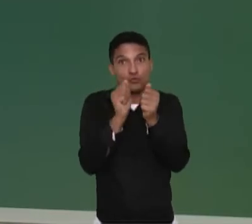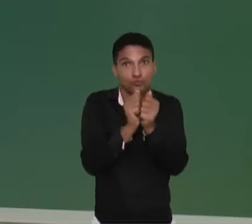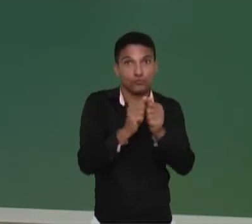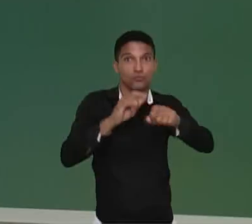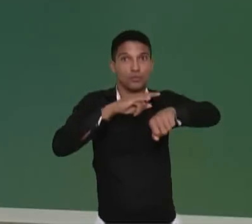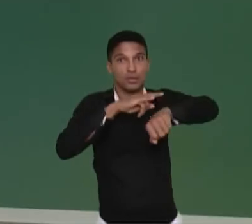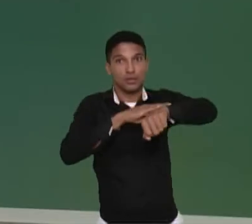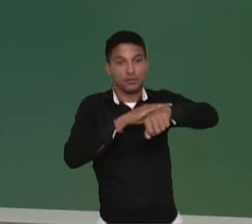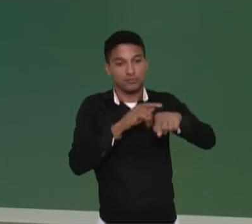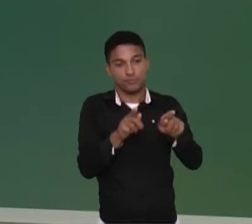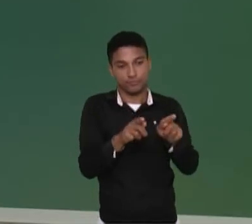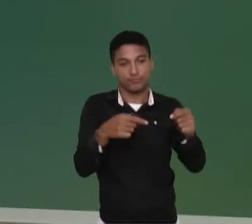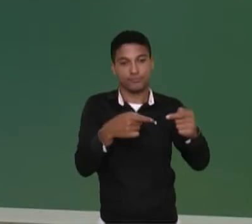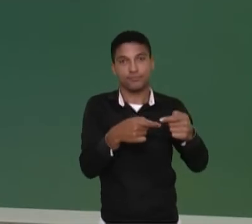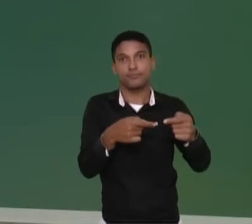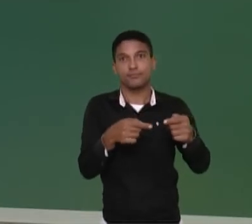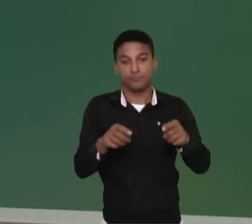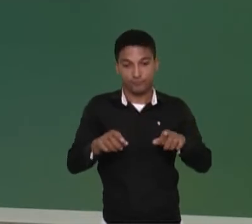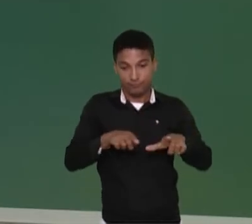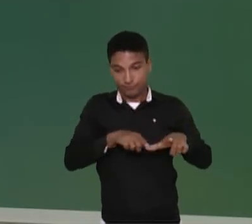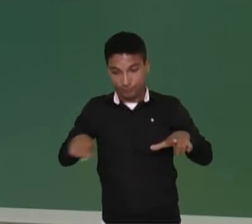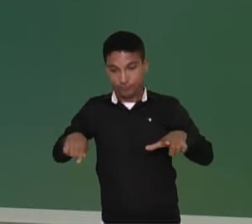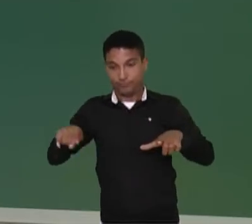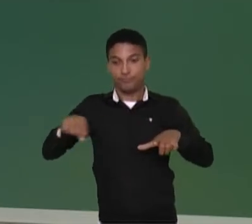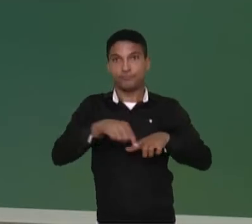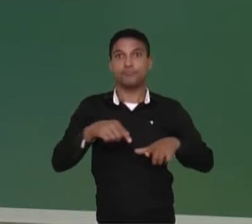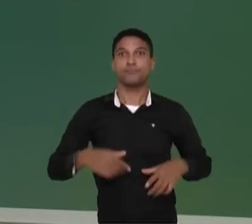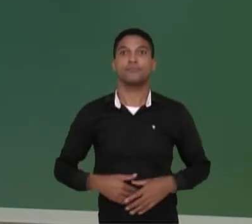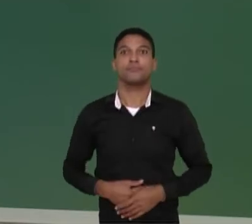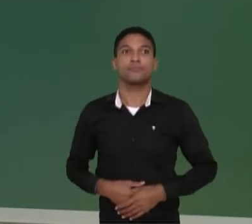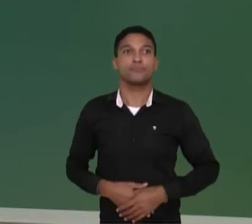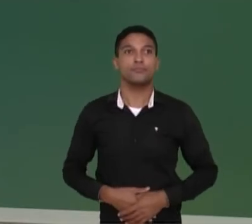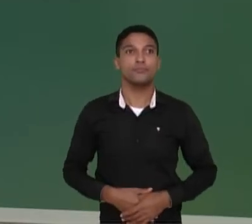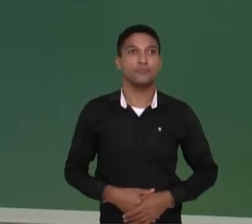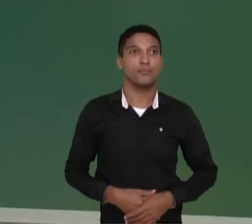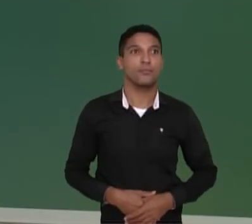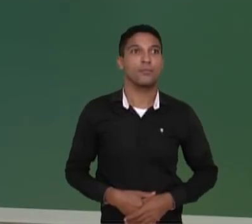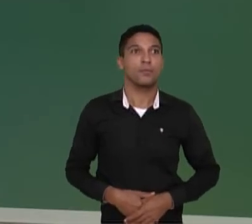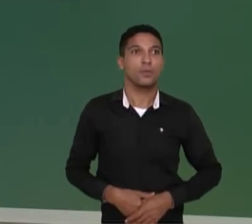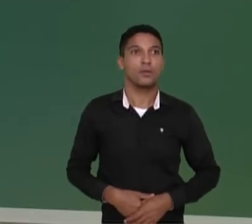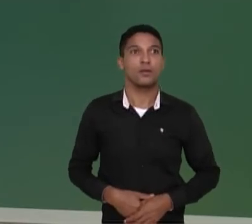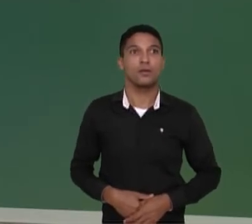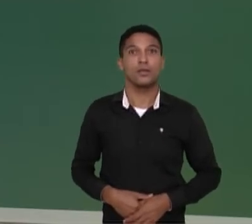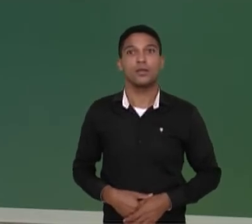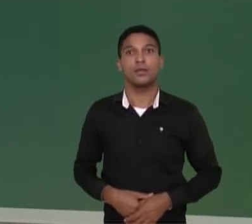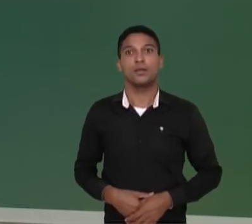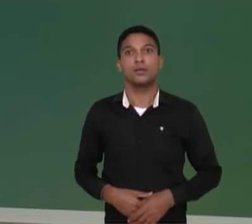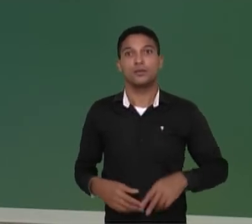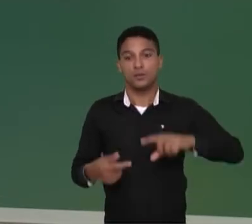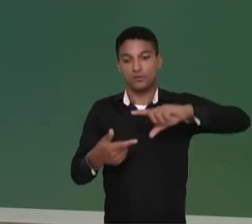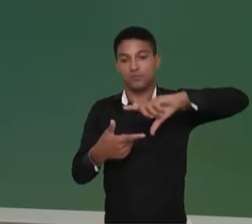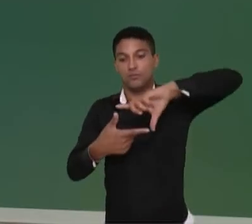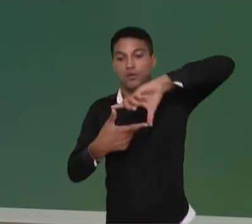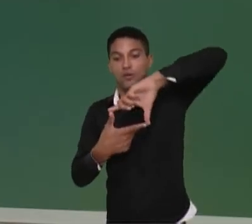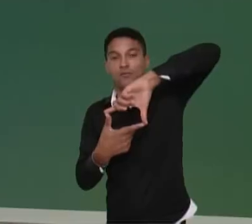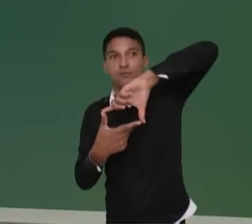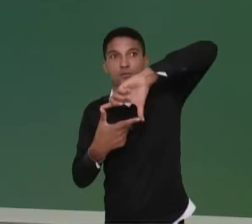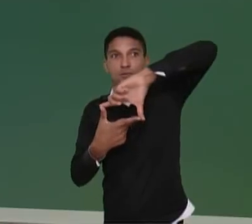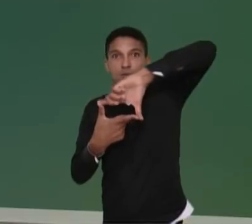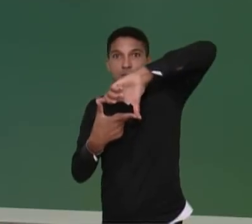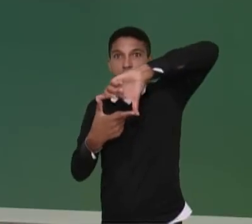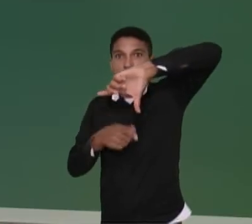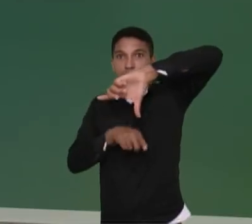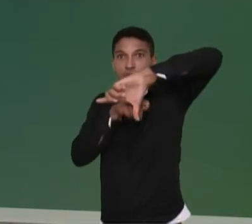com decimal, mas eu acho que é uma conta só, tá bom? Então, os 270 centímetros do